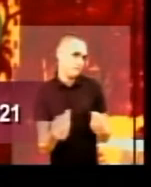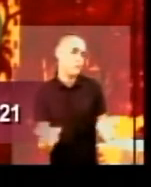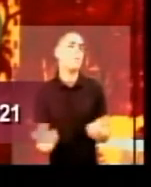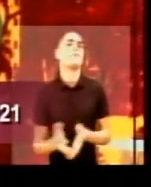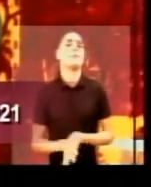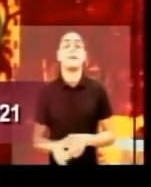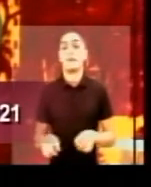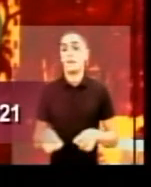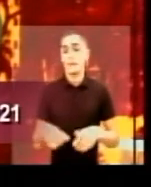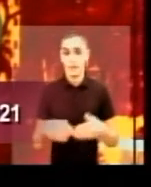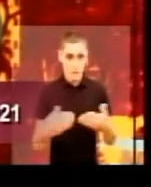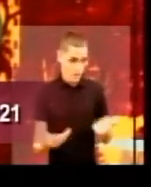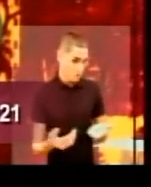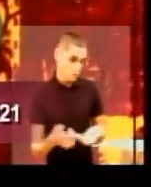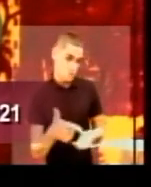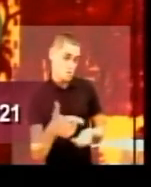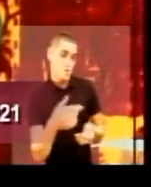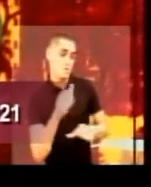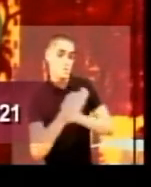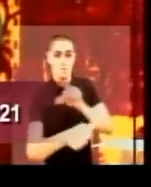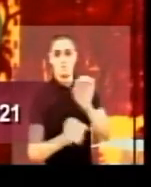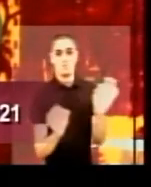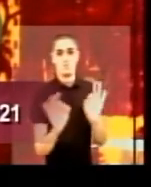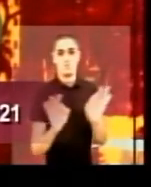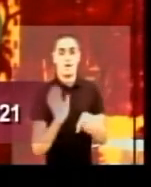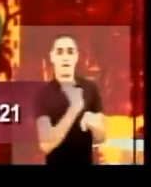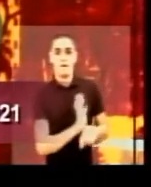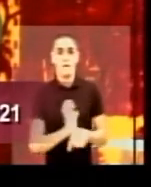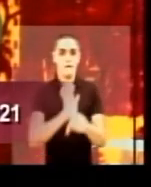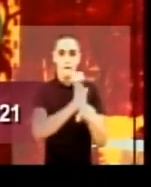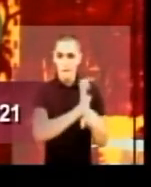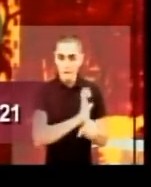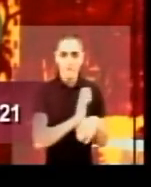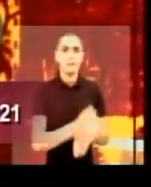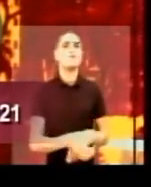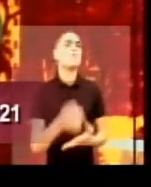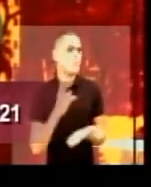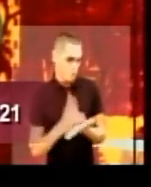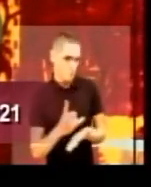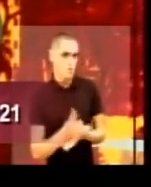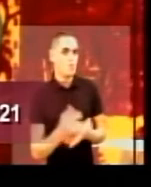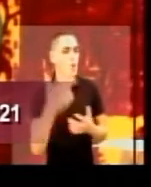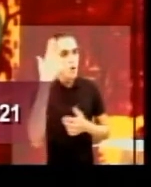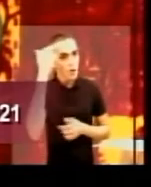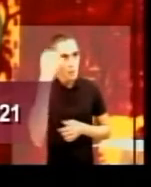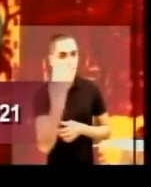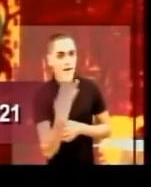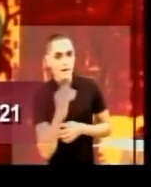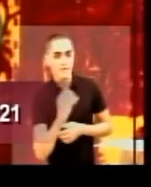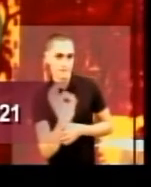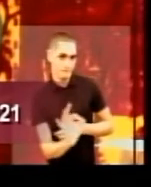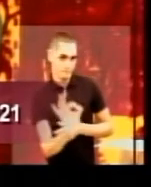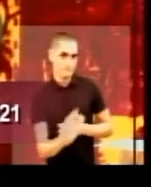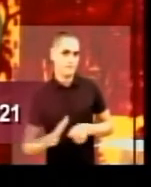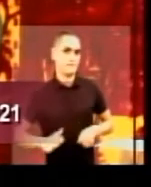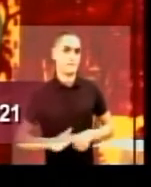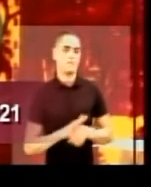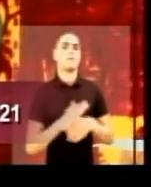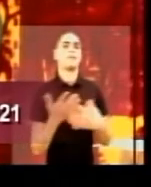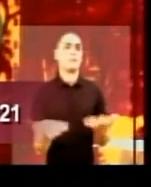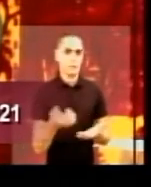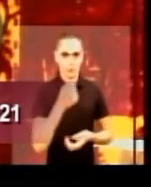Tá? O Estado não permanece a quantidade de público, 40%. Tá? A